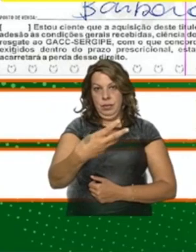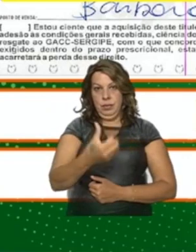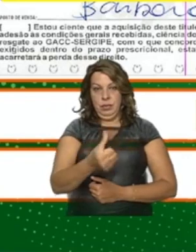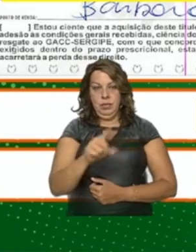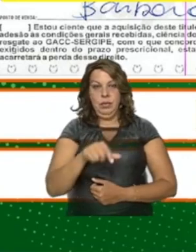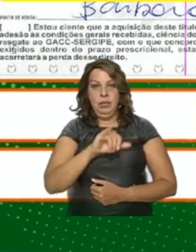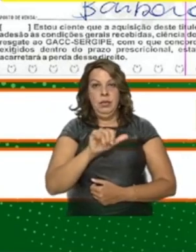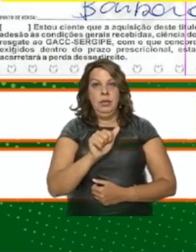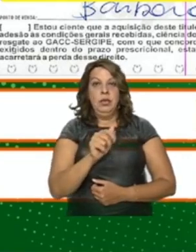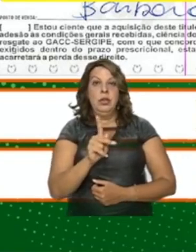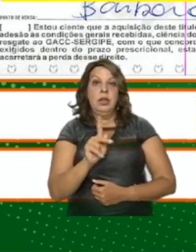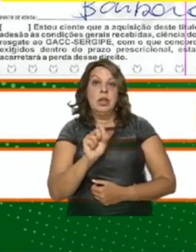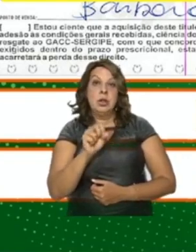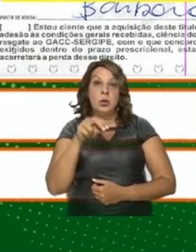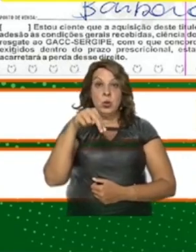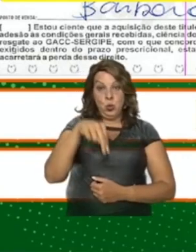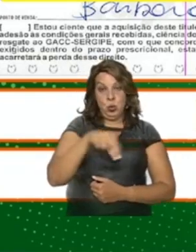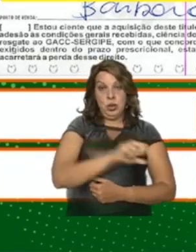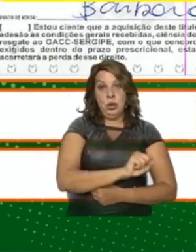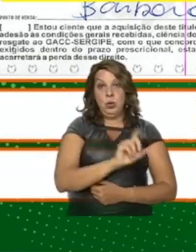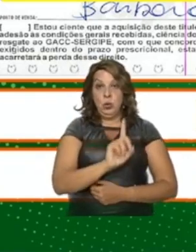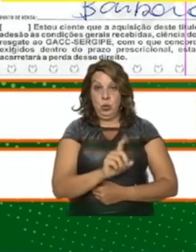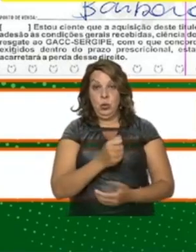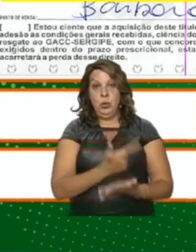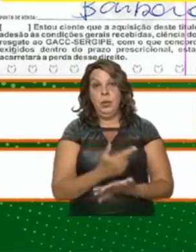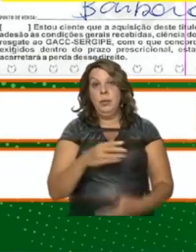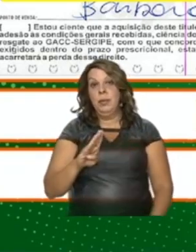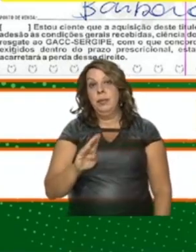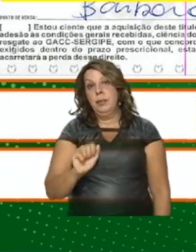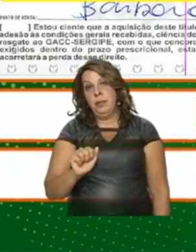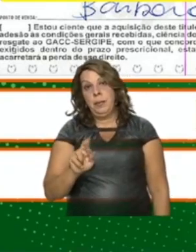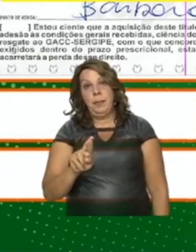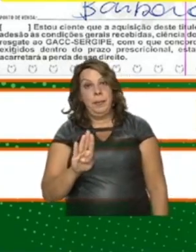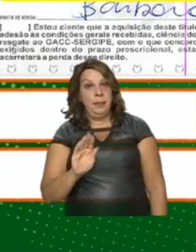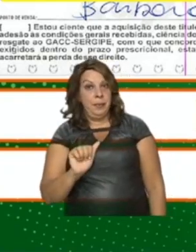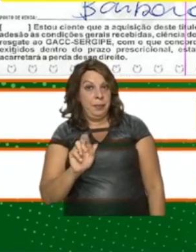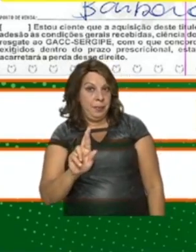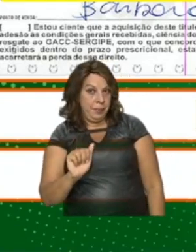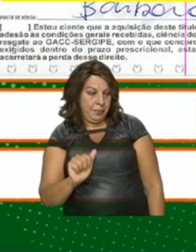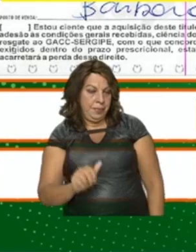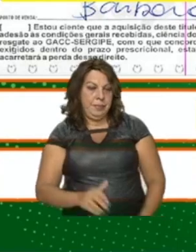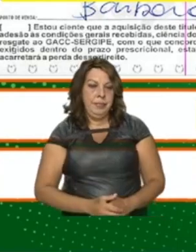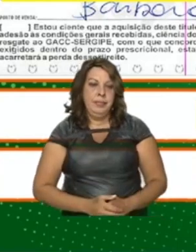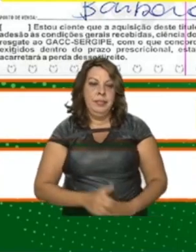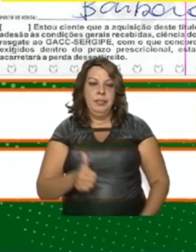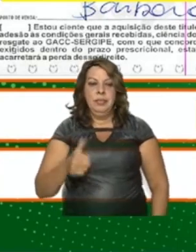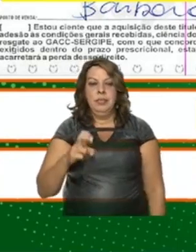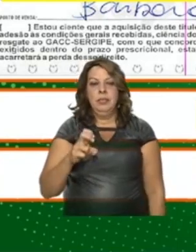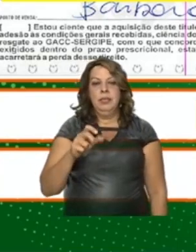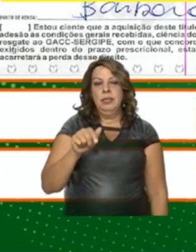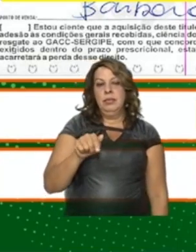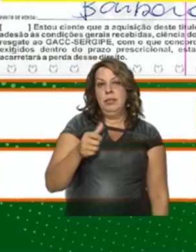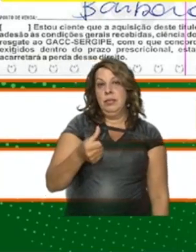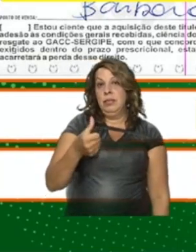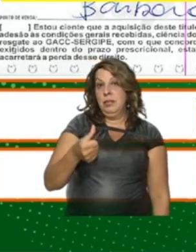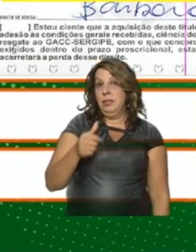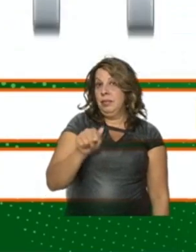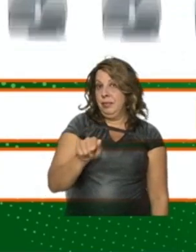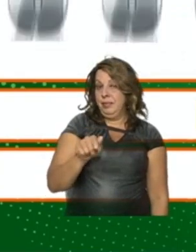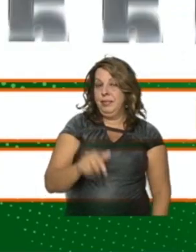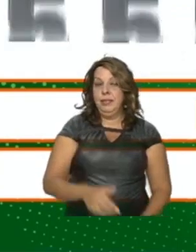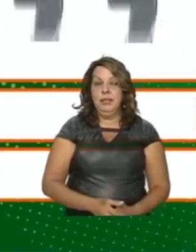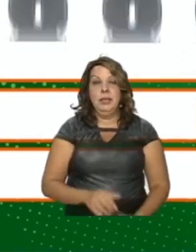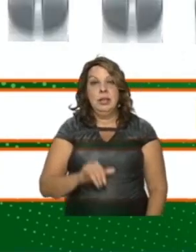068136, Jackson Santos dos Santos Dumont, adquiriu com a Bárbara da Regional São José. E aqui tem também, ó,